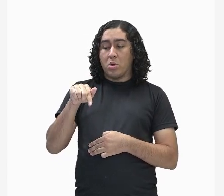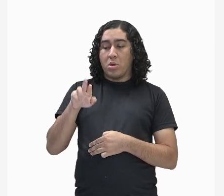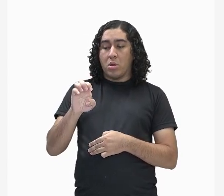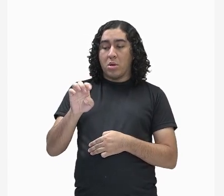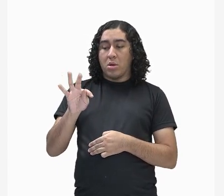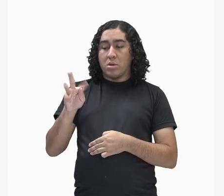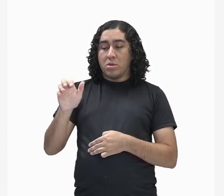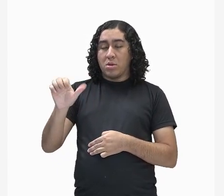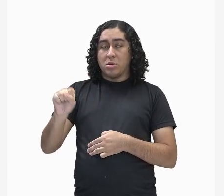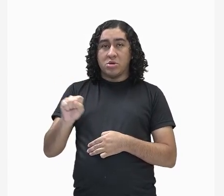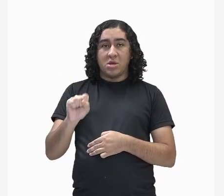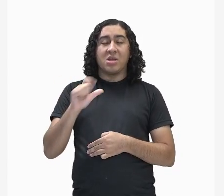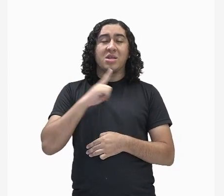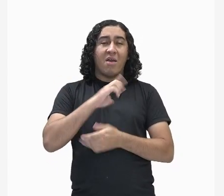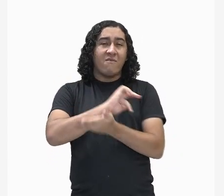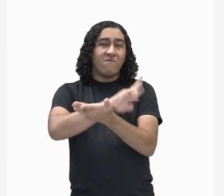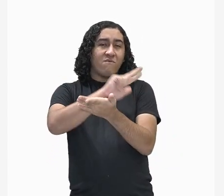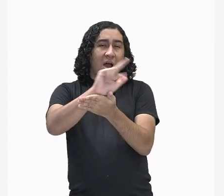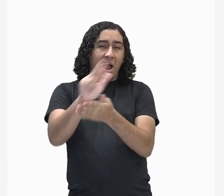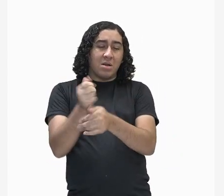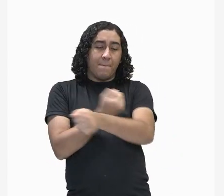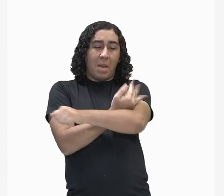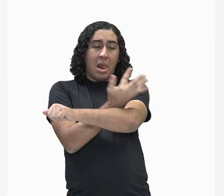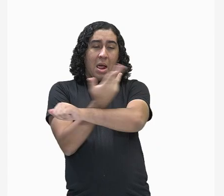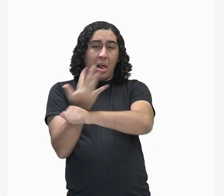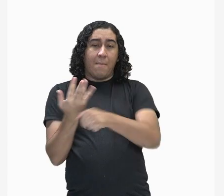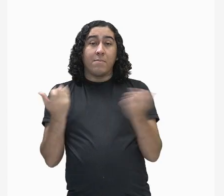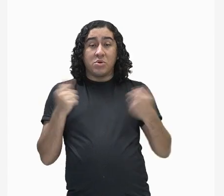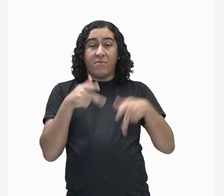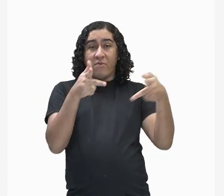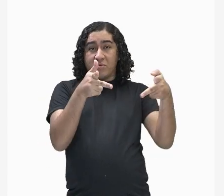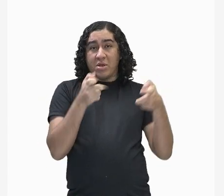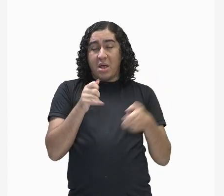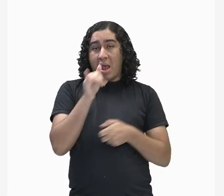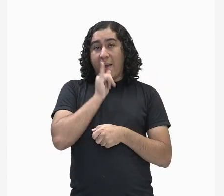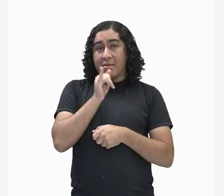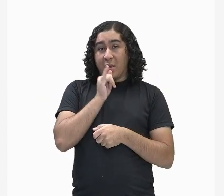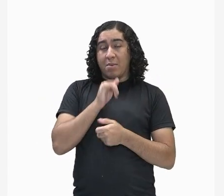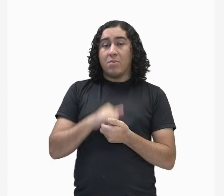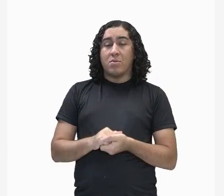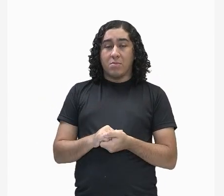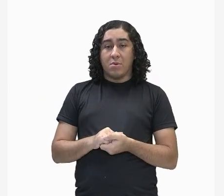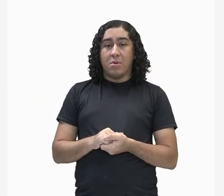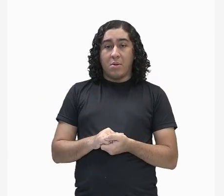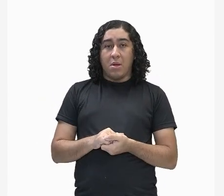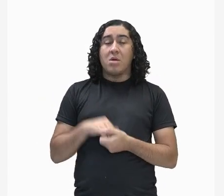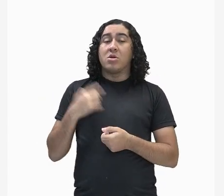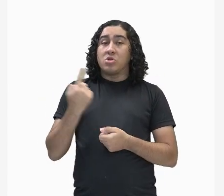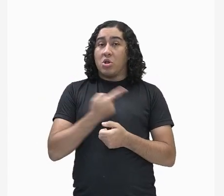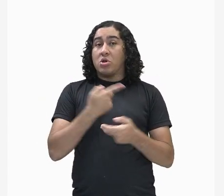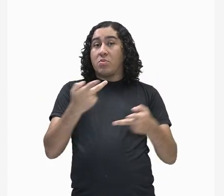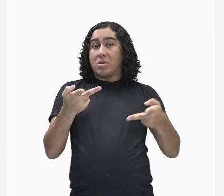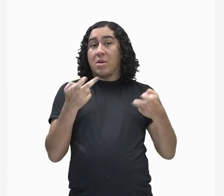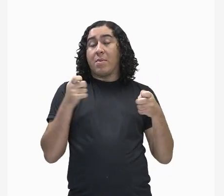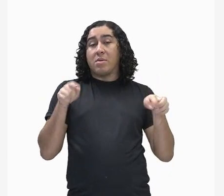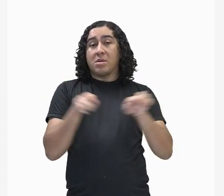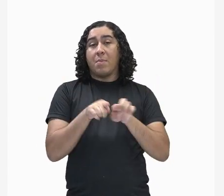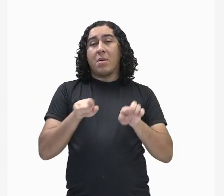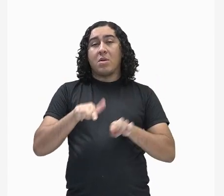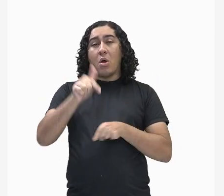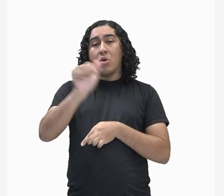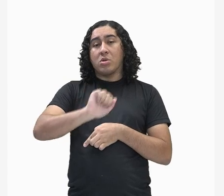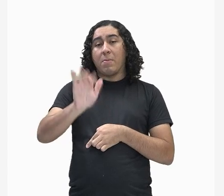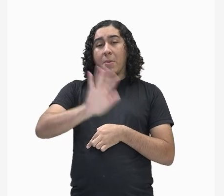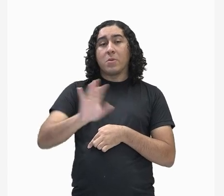apresenta muitas cerdas mais evidentes, que é o exemplo dos nereis, que a gente observou também em uma outra